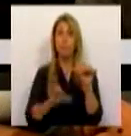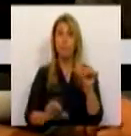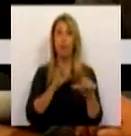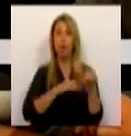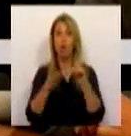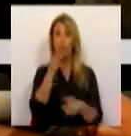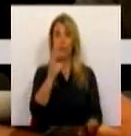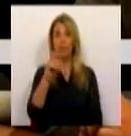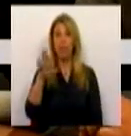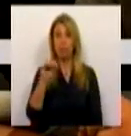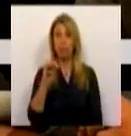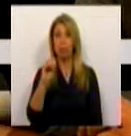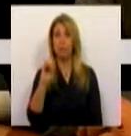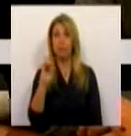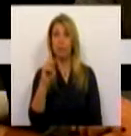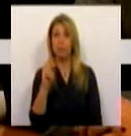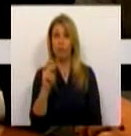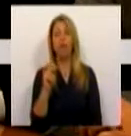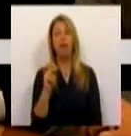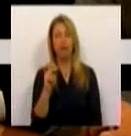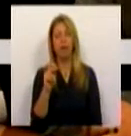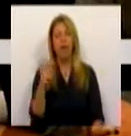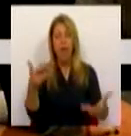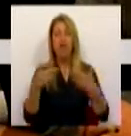Sr. Deputado Carlos Silva